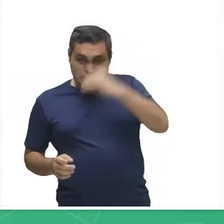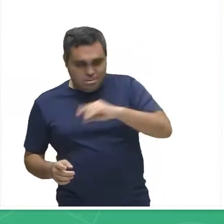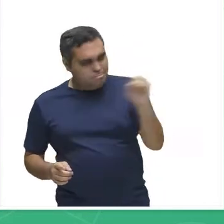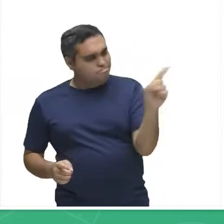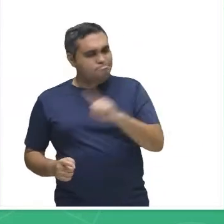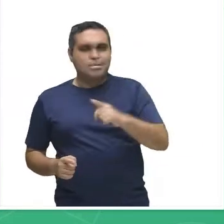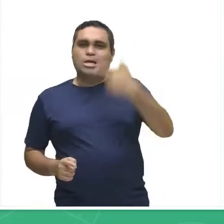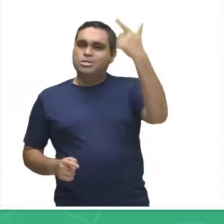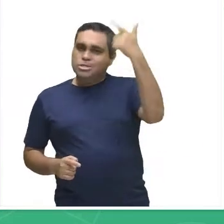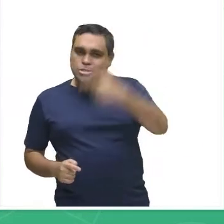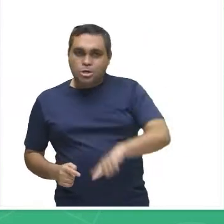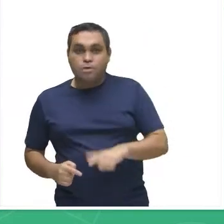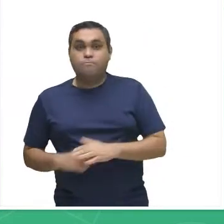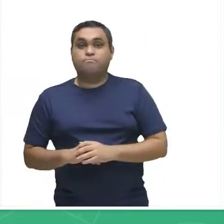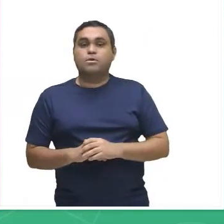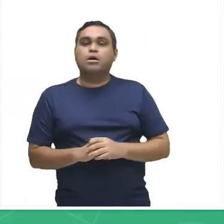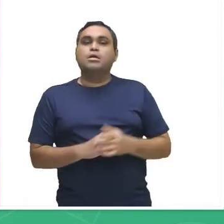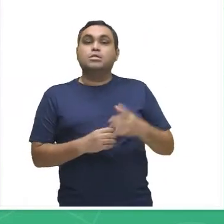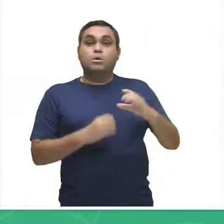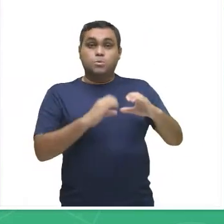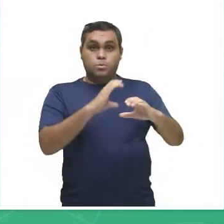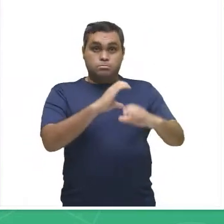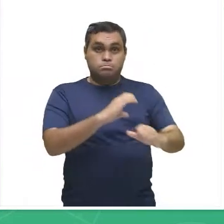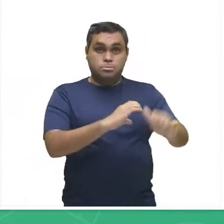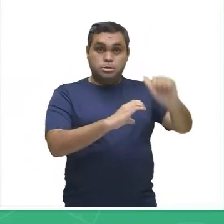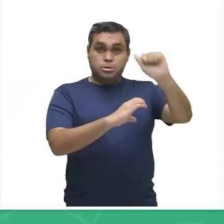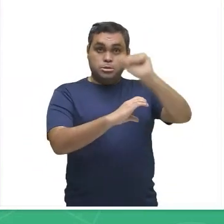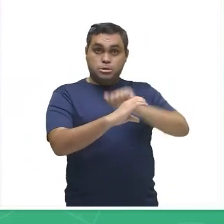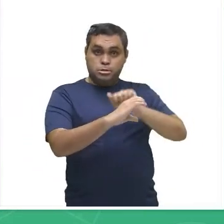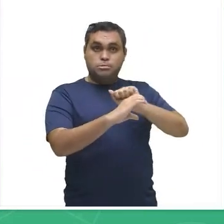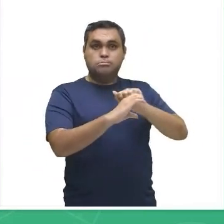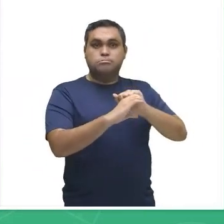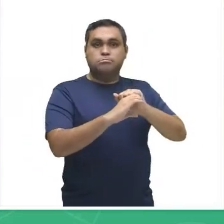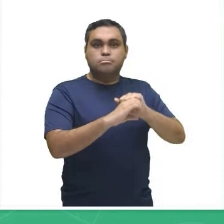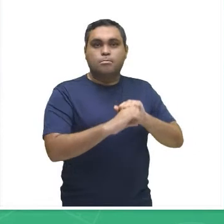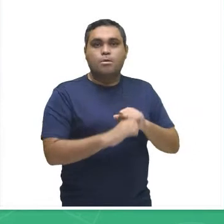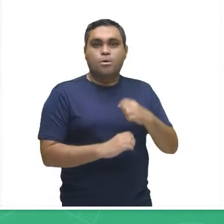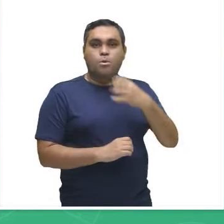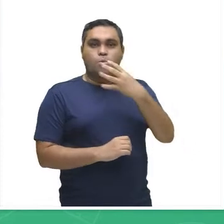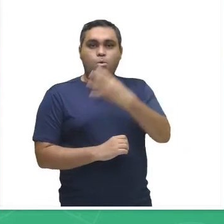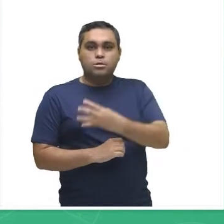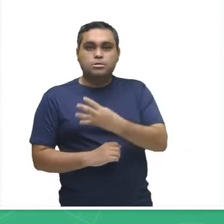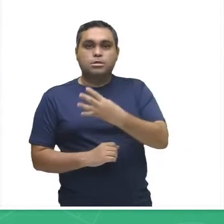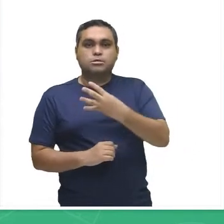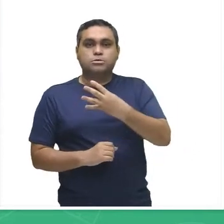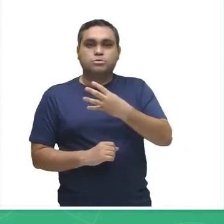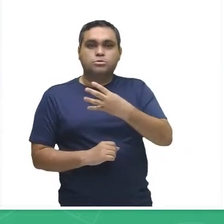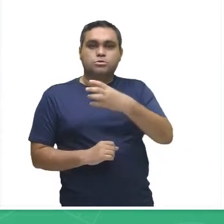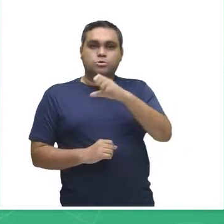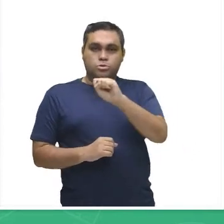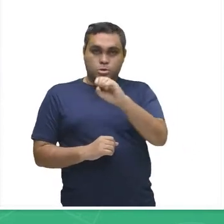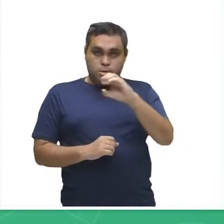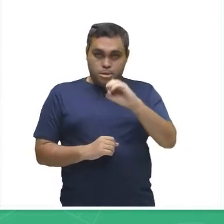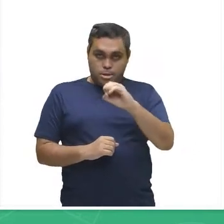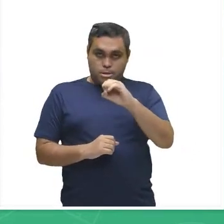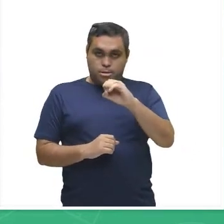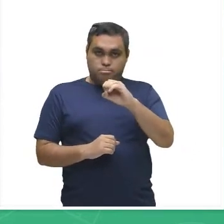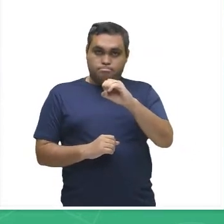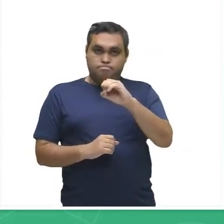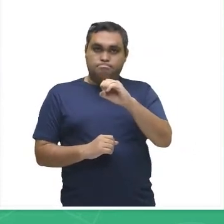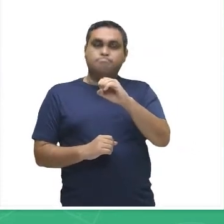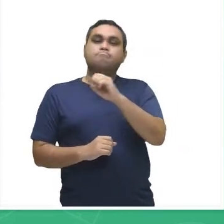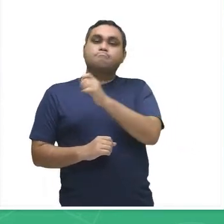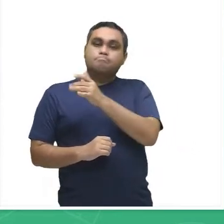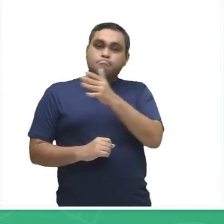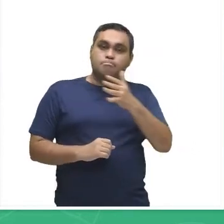ocorrer entre 480 a.C. e 449 a.C. Desta vez, os persas